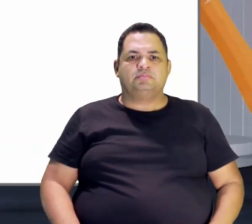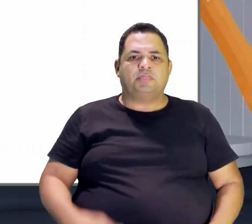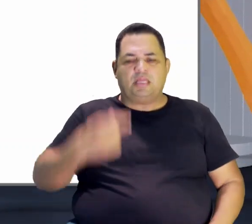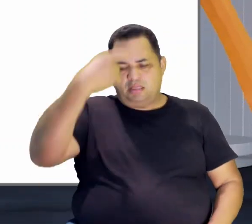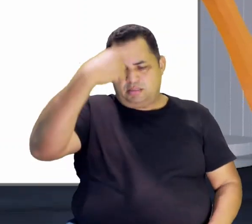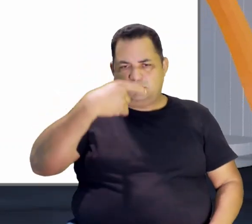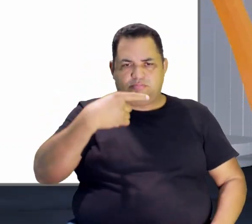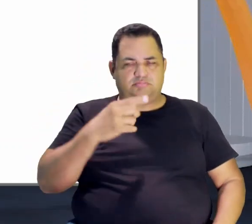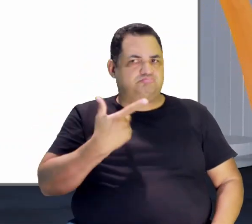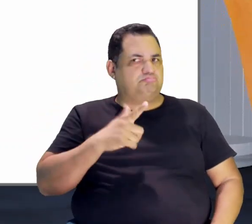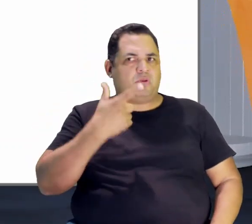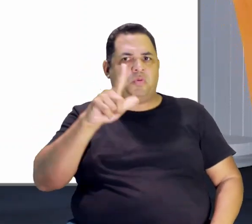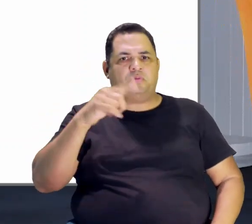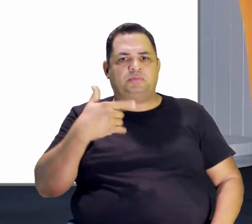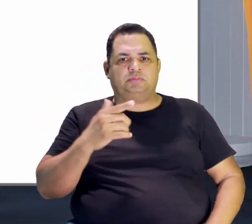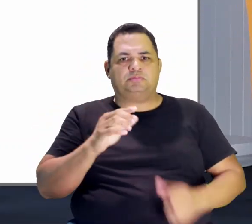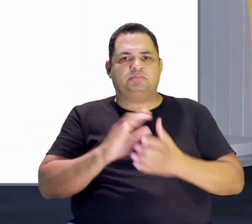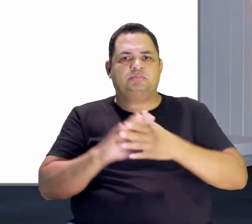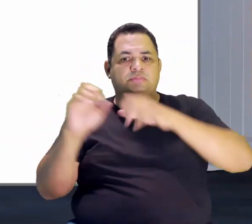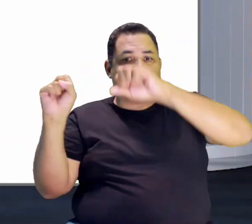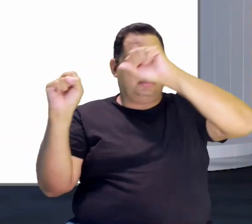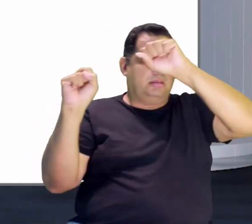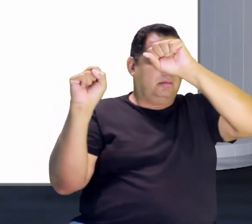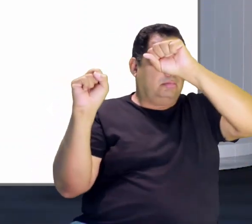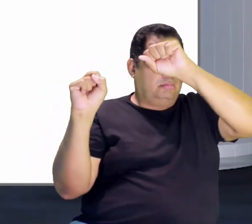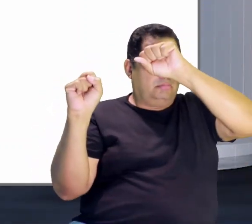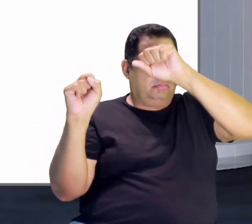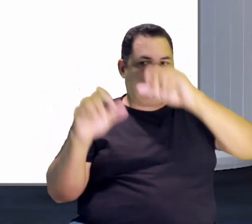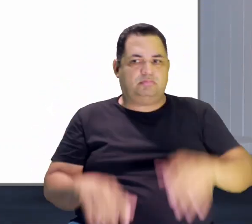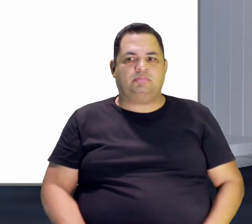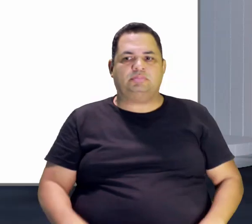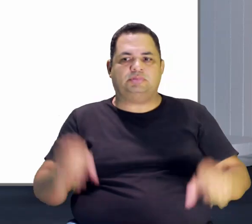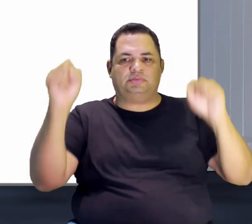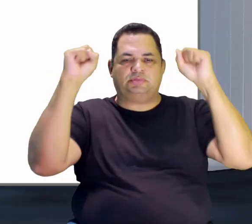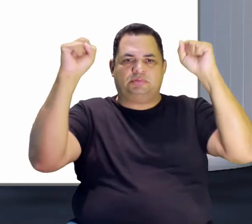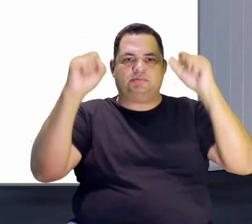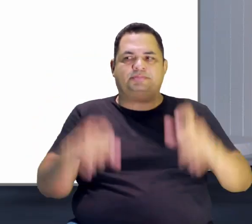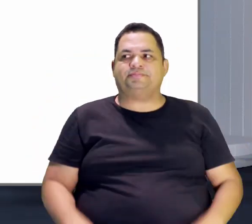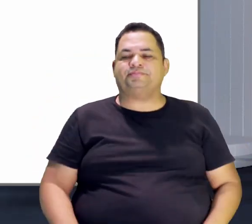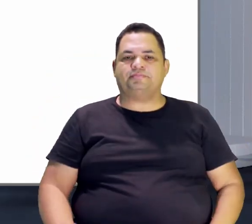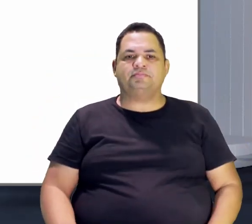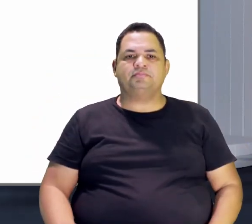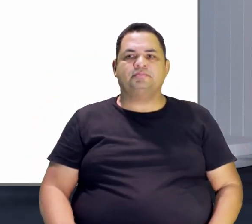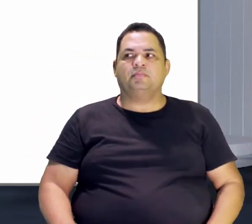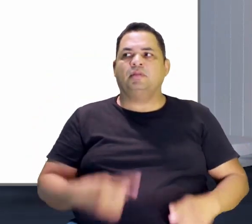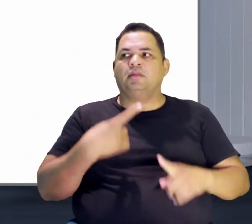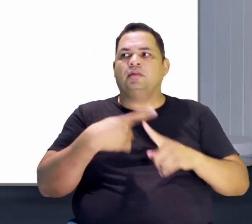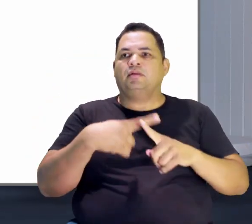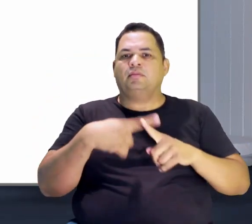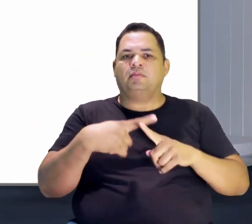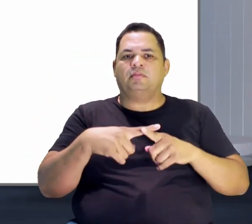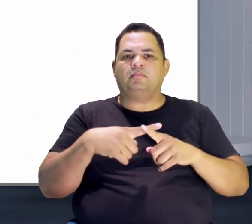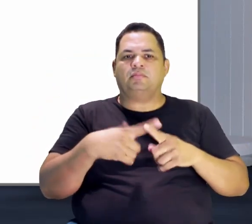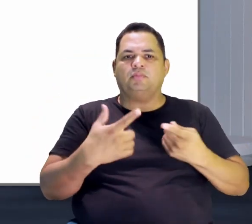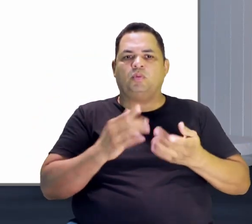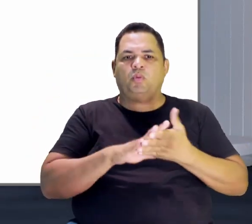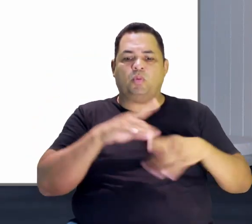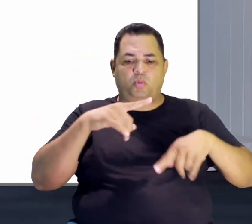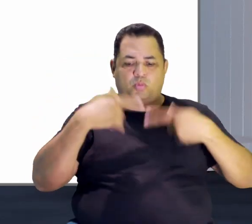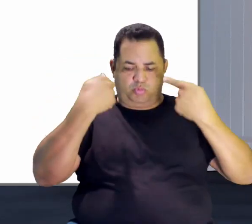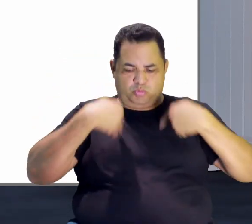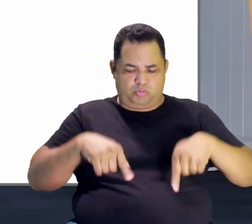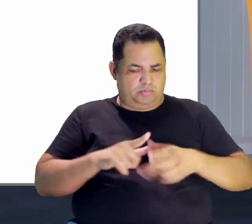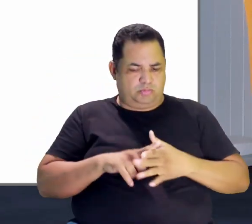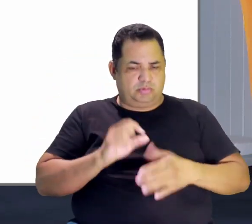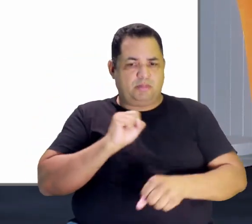e o resto do corpo não vai. Então, você fica inclinado, né? Você faz essa inclinação que está aí. Porque arrasta o seu pé e o corpo ainda não